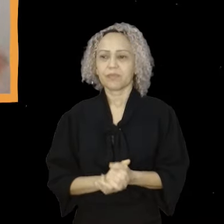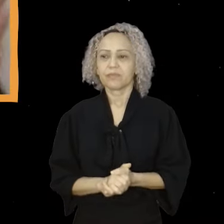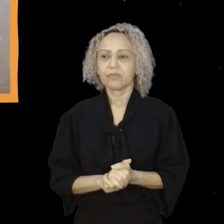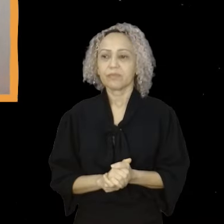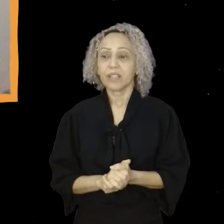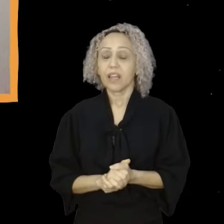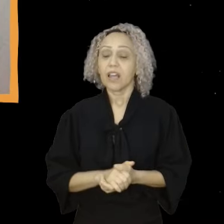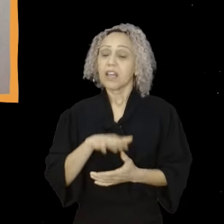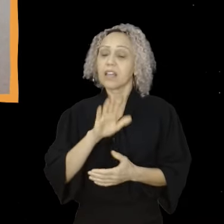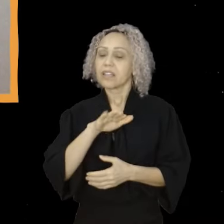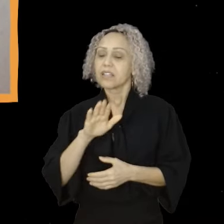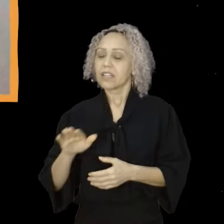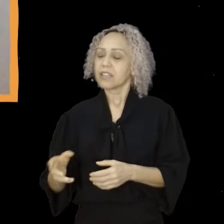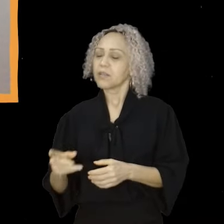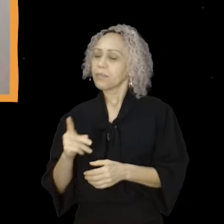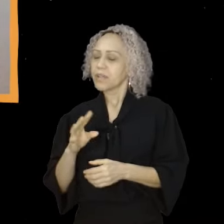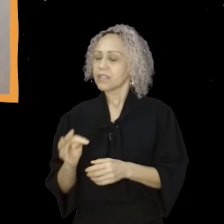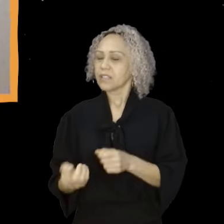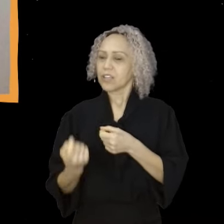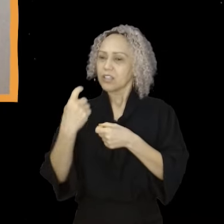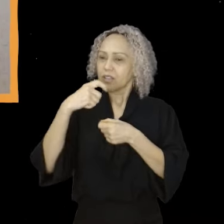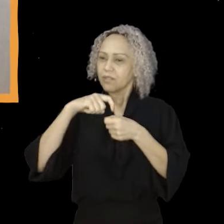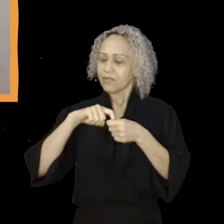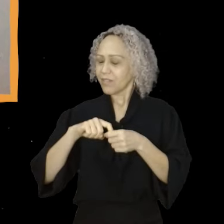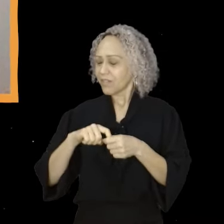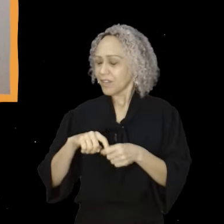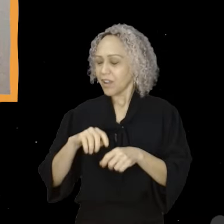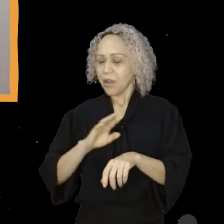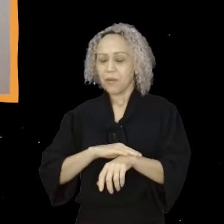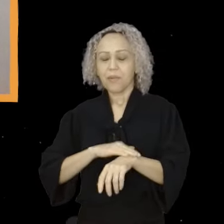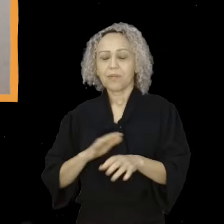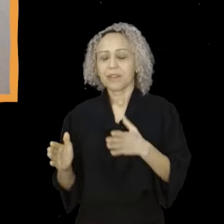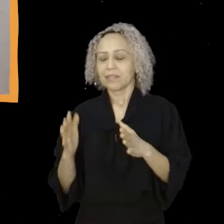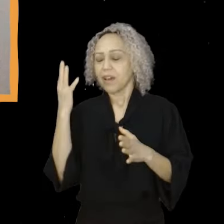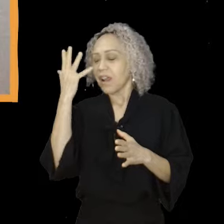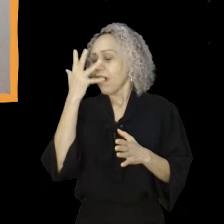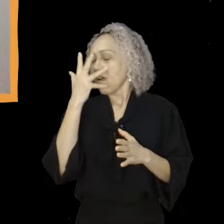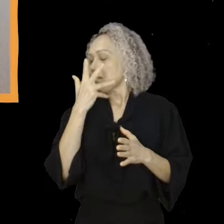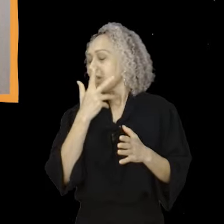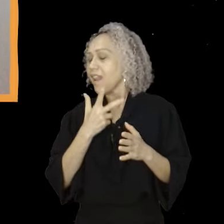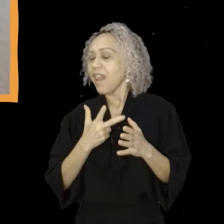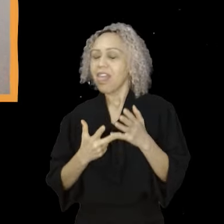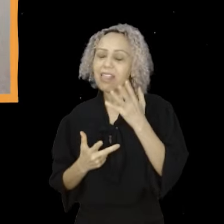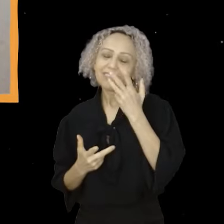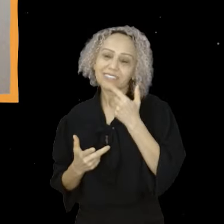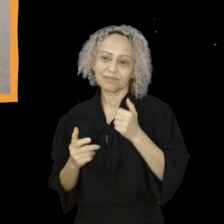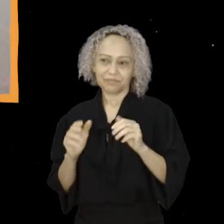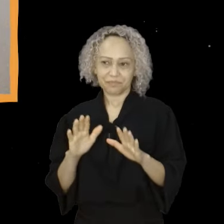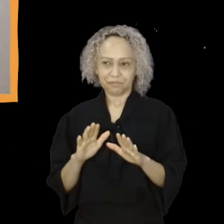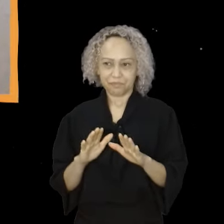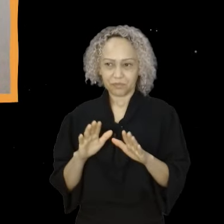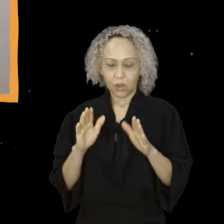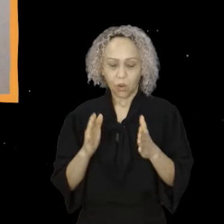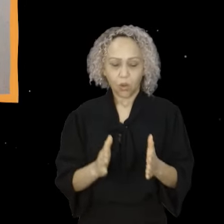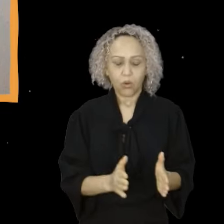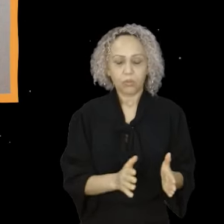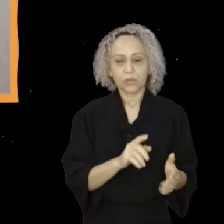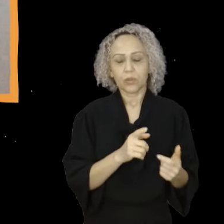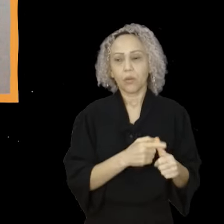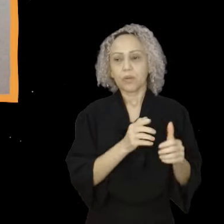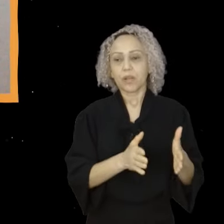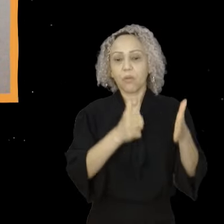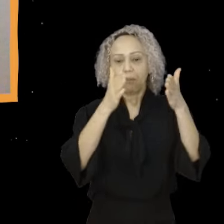Crianças petistas de volta para um momento maravilhoso. Repara só, no primeiro bloco a gente viu o José Genuíno falando sobre as várias